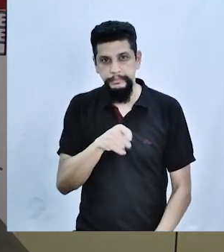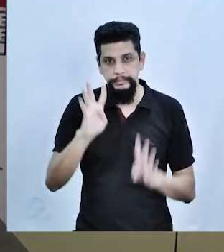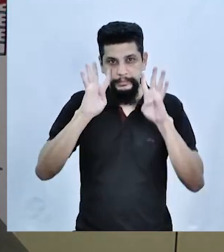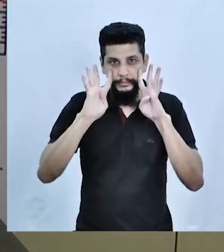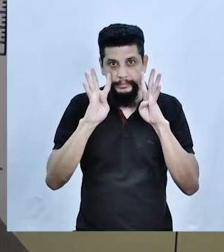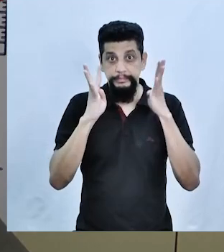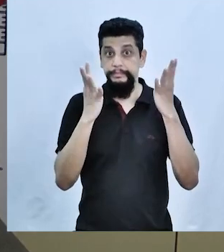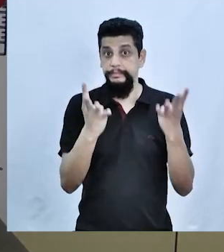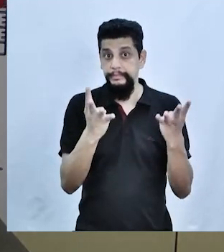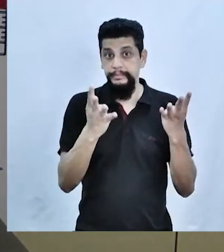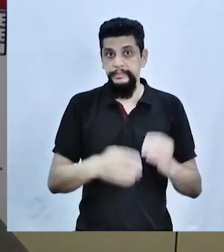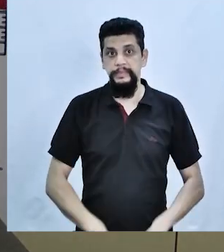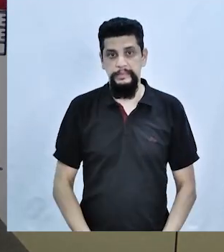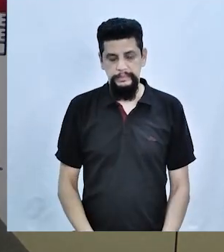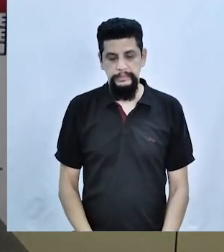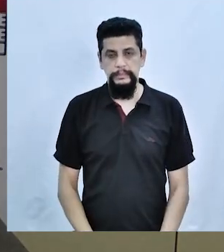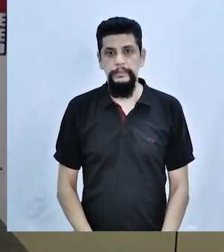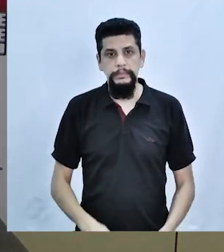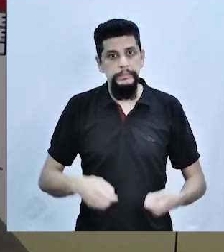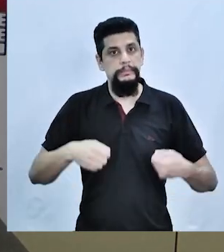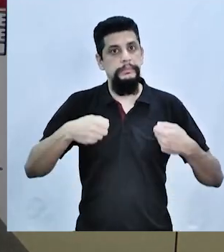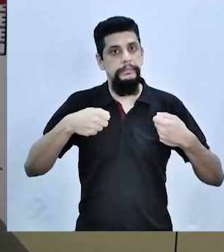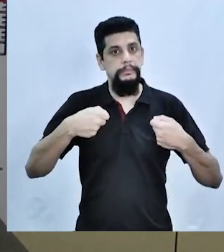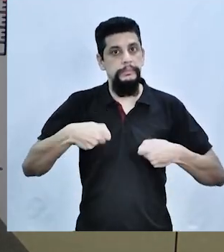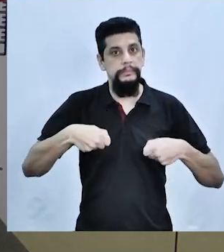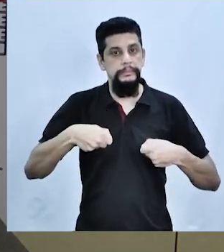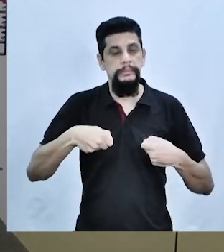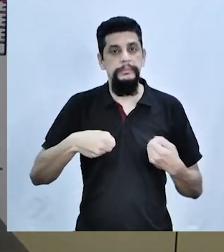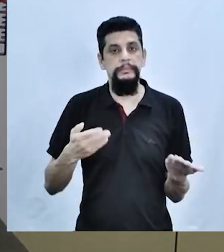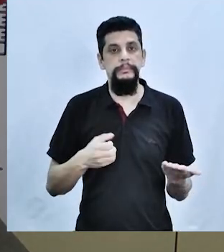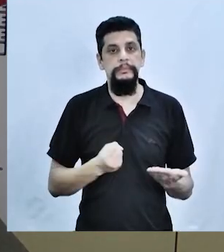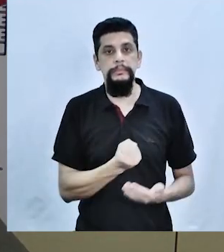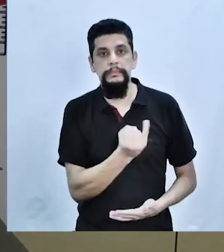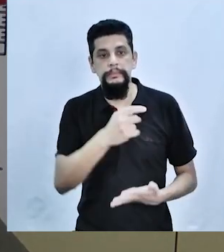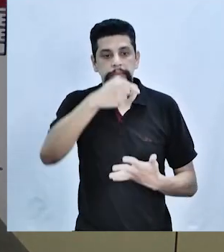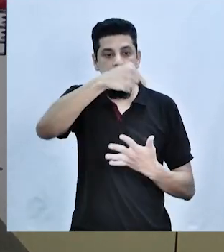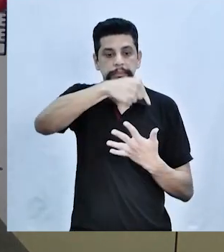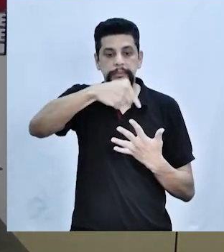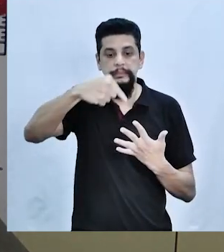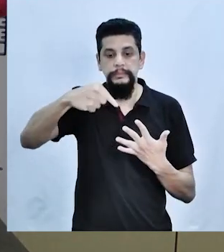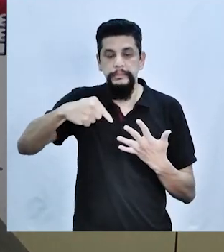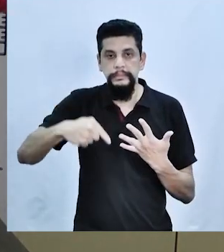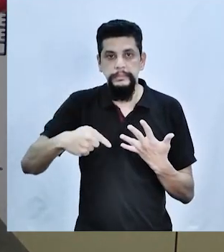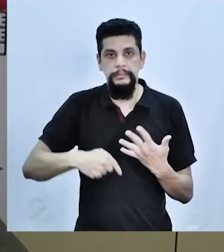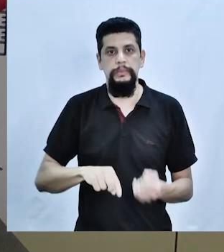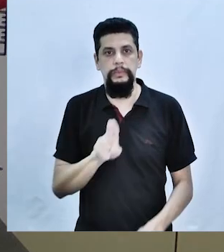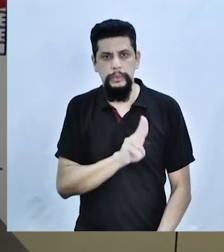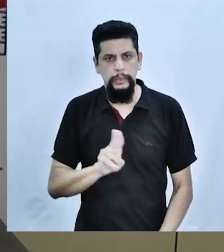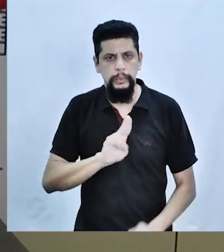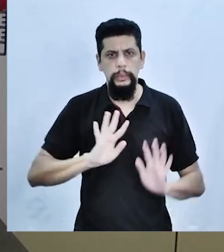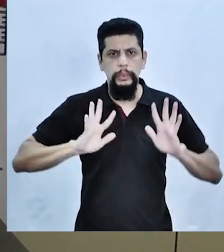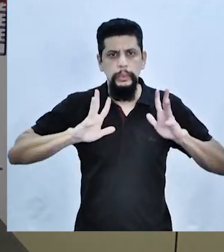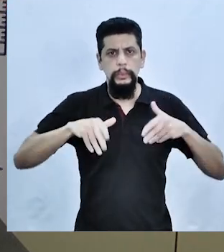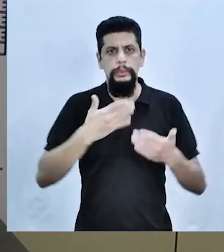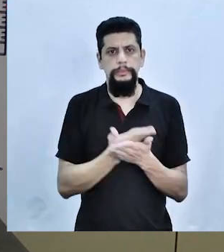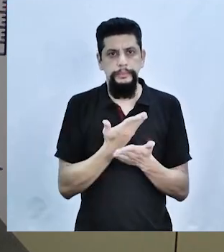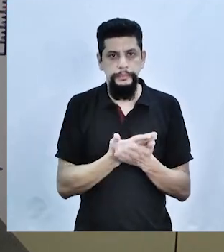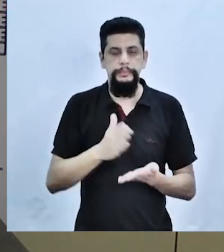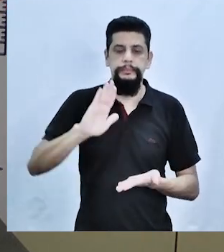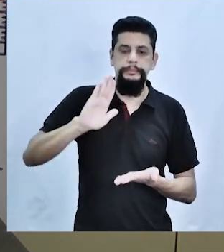bem atentos. E para tudo isso nós vamos precisar dos materiais, aqueles que nós usamos em todas as aulas, né?